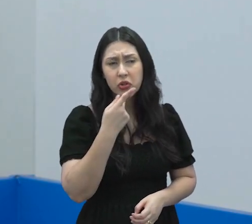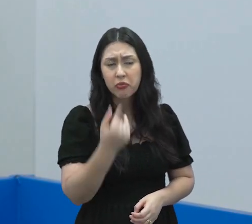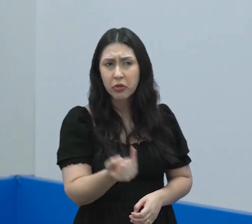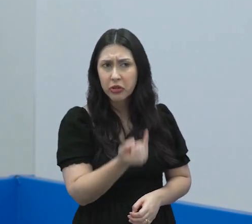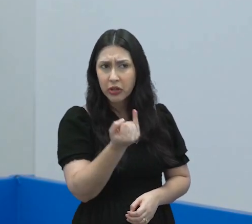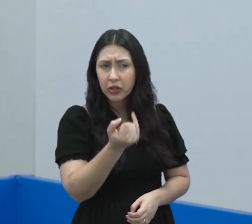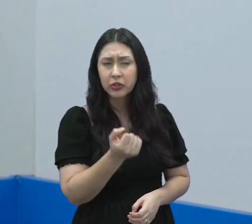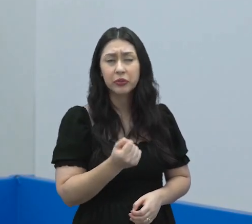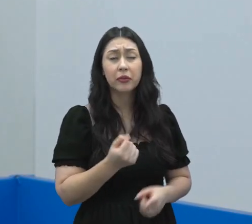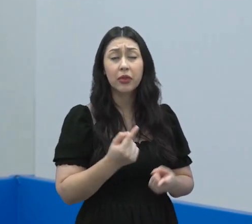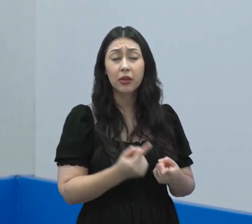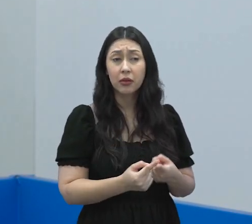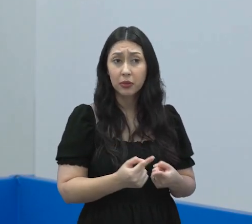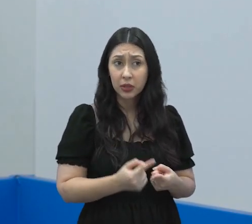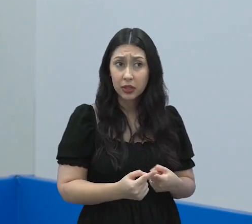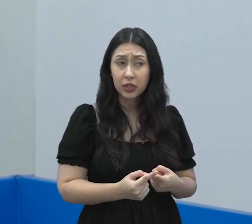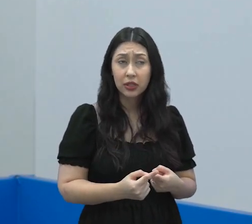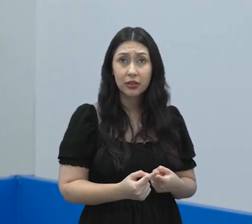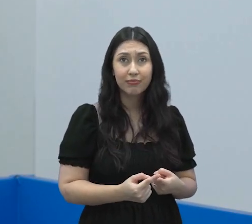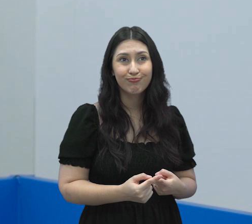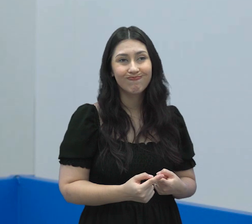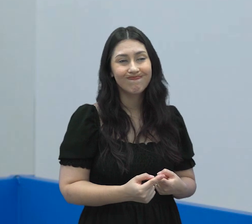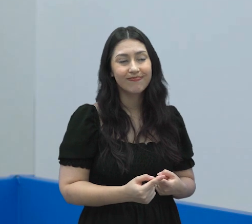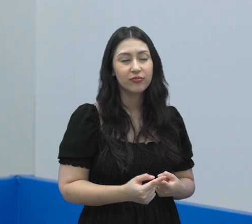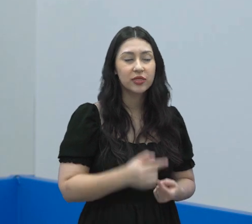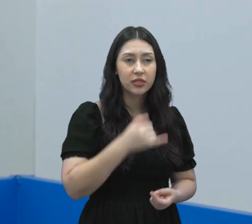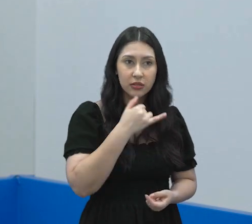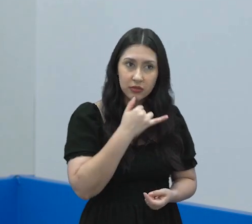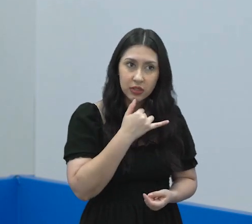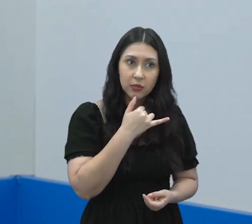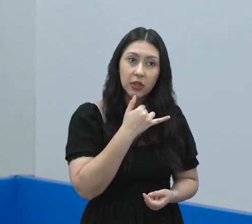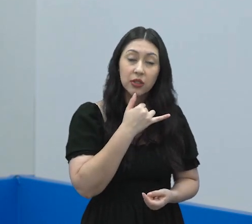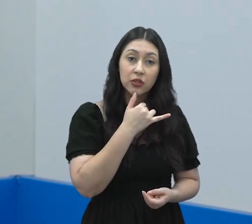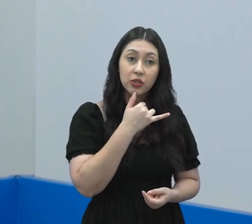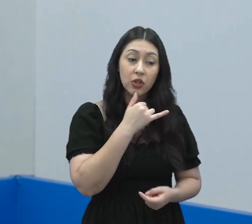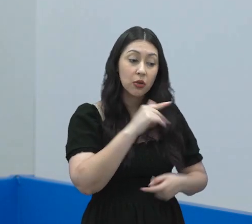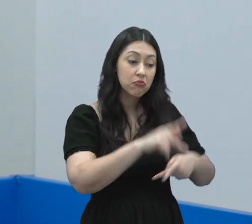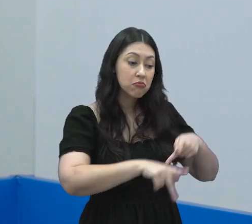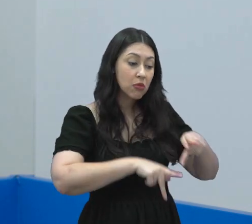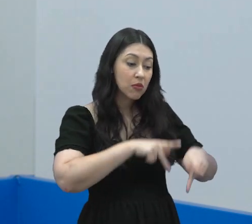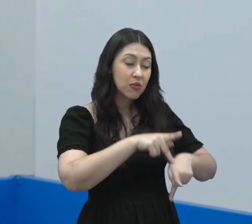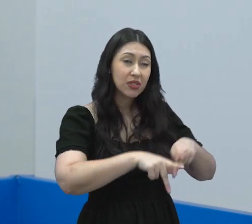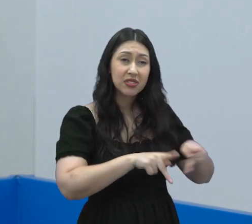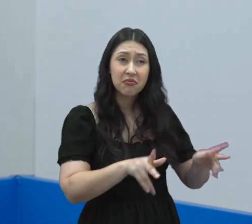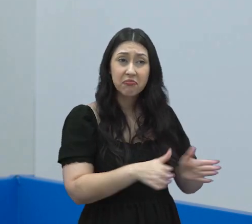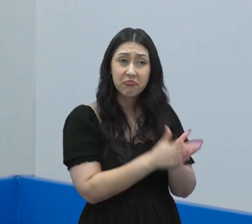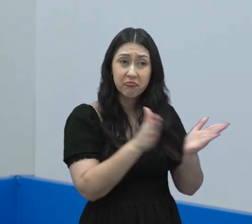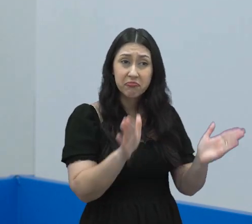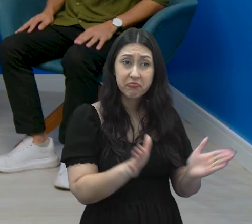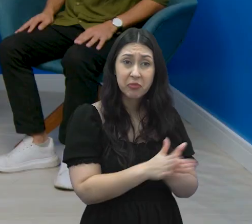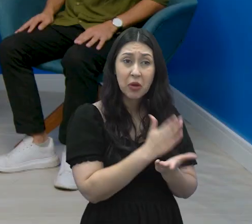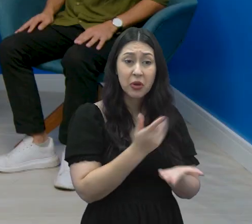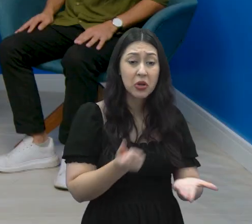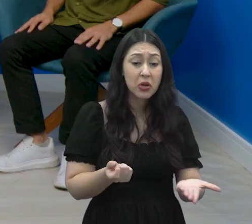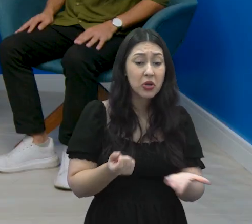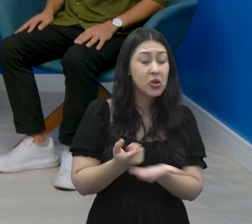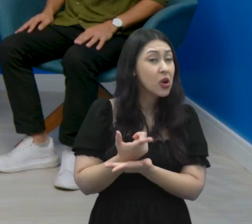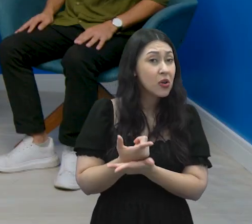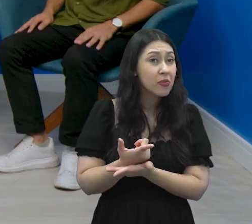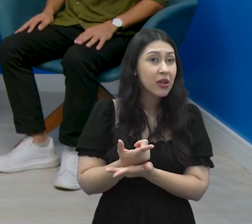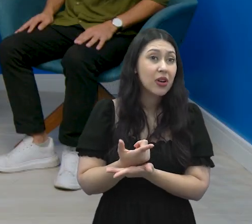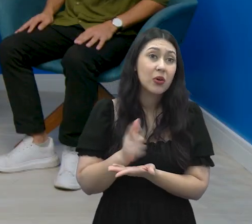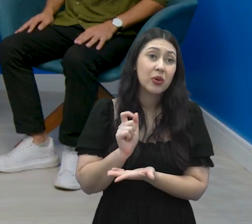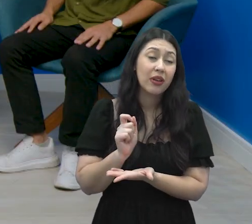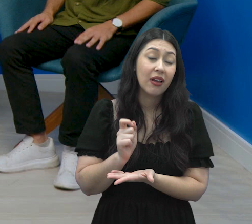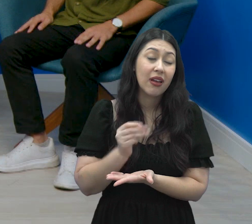muito importante, porque, infelizmente, a nossa população menos favorecida consome, por